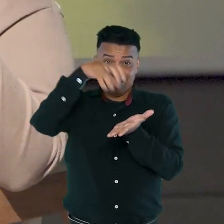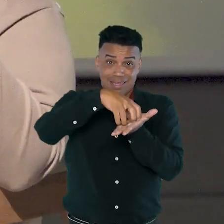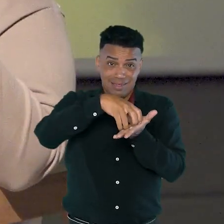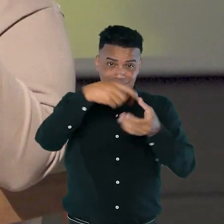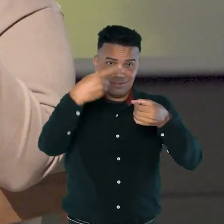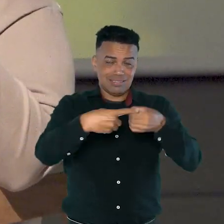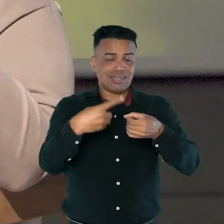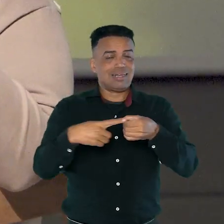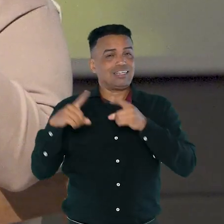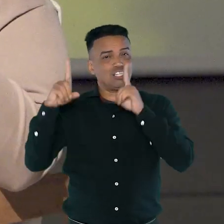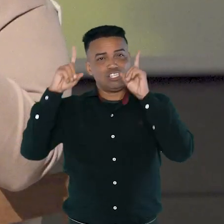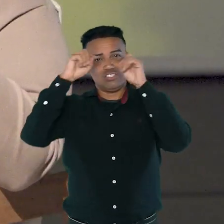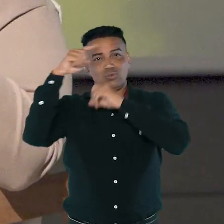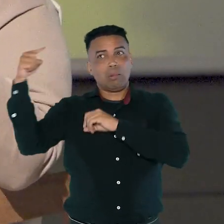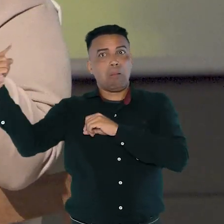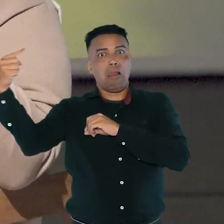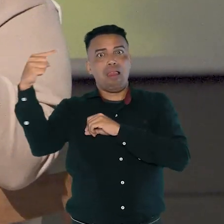de ir.